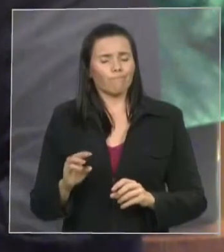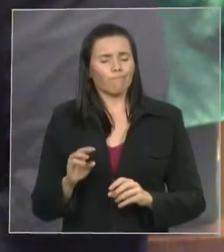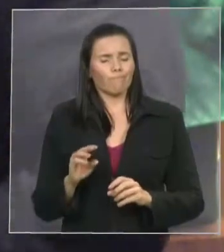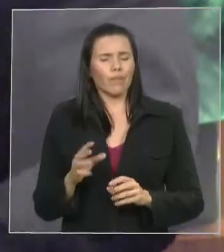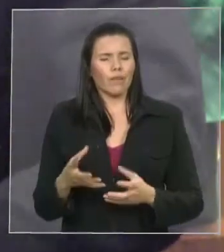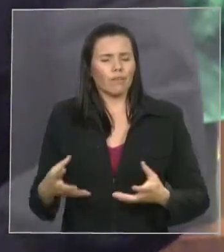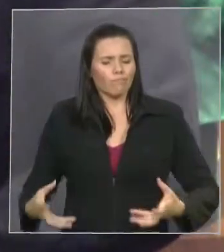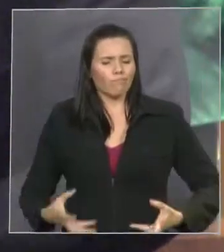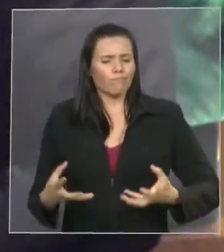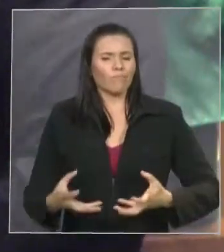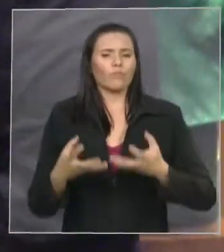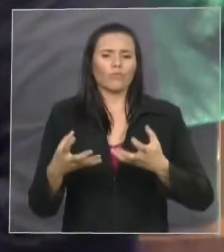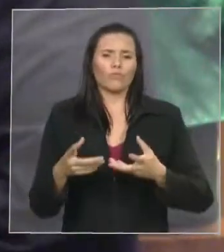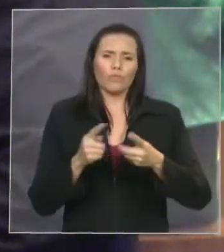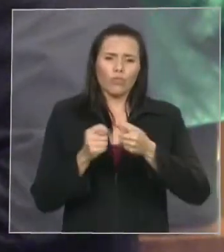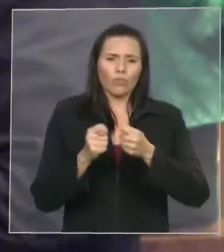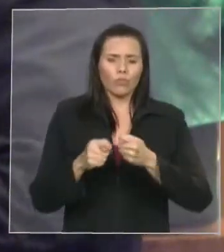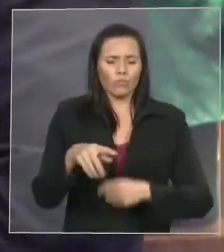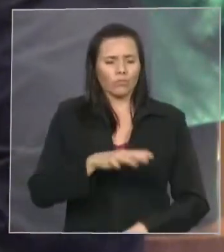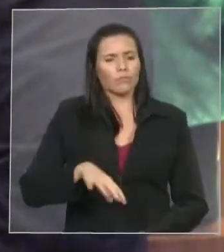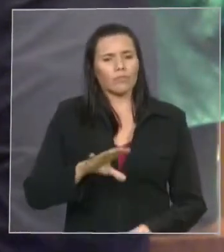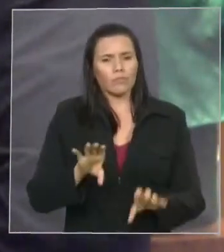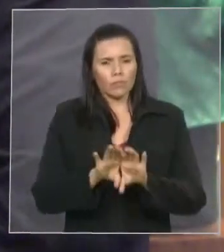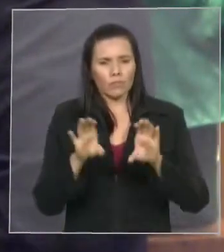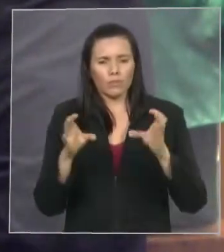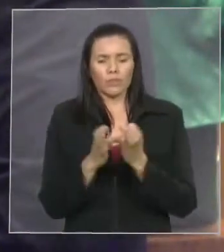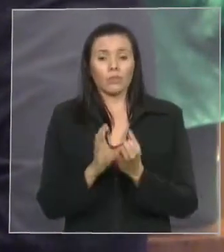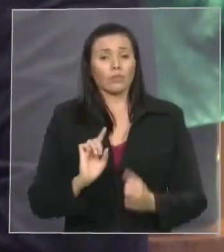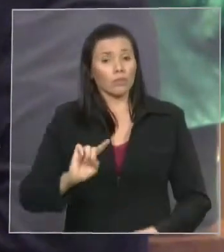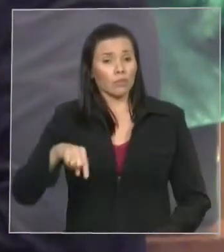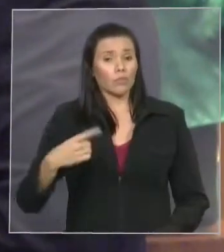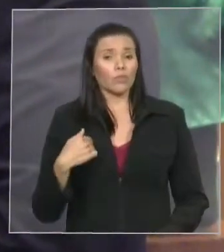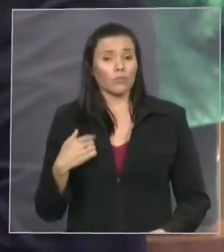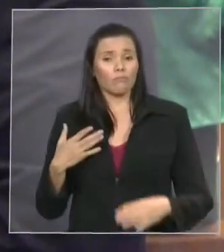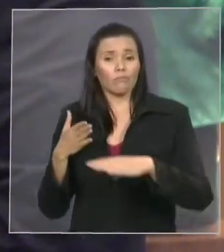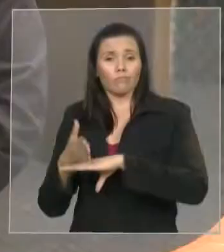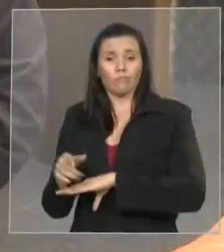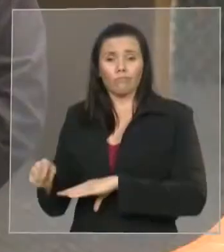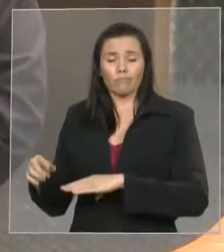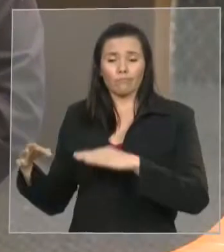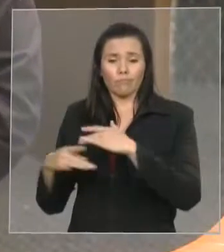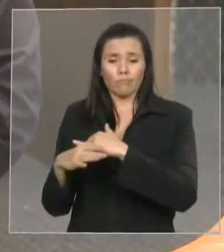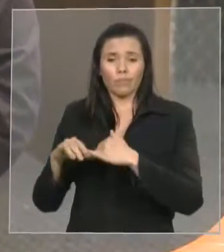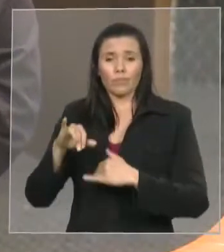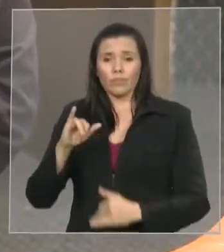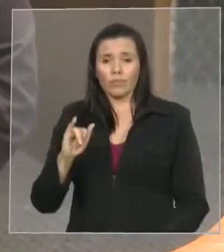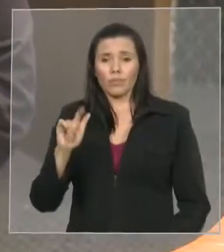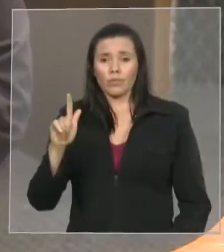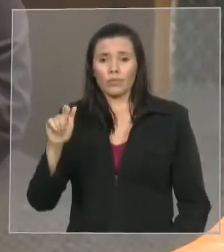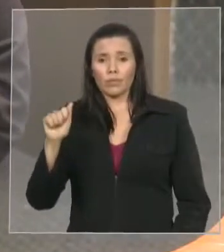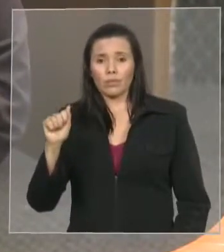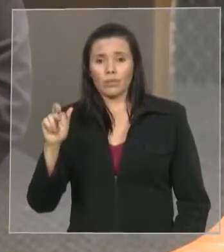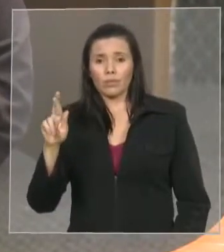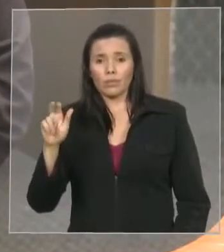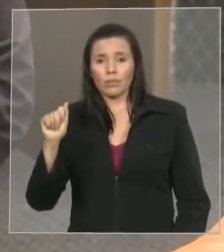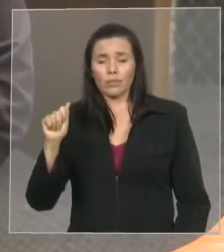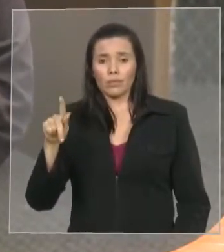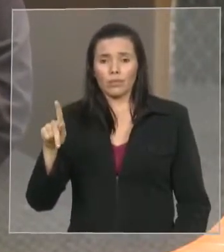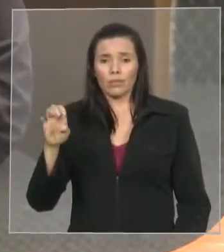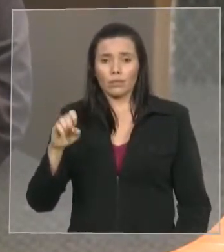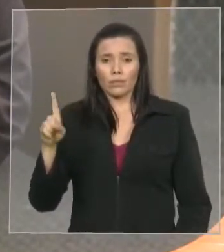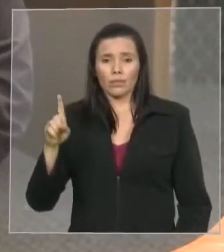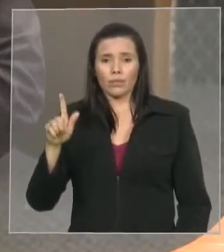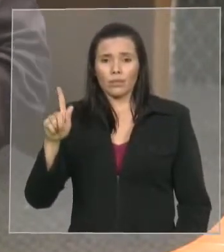comunidade. Saindo de lá, senhor presidente, estivemos também na cidade de Igarapé Grande, onde nós tivemos com